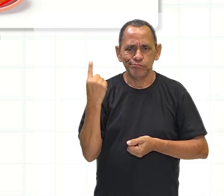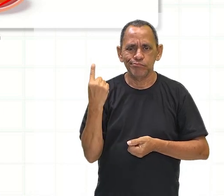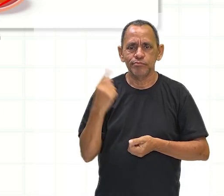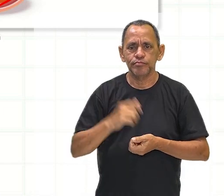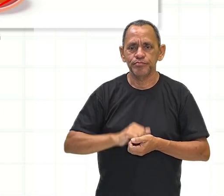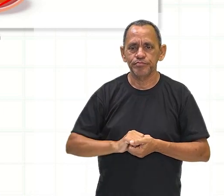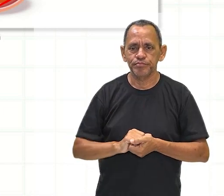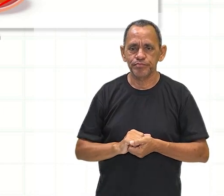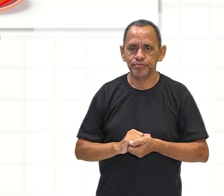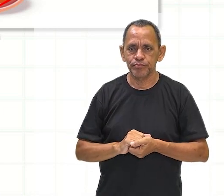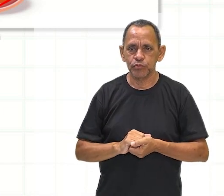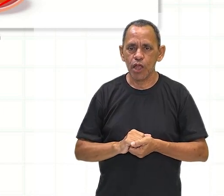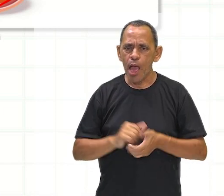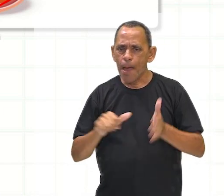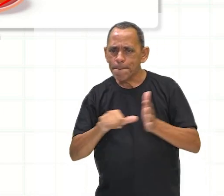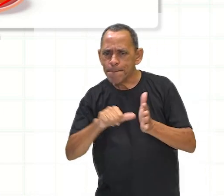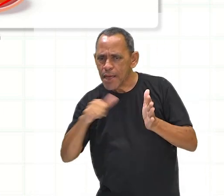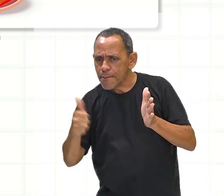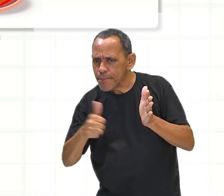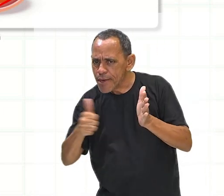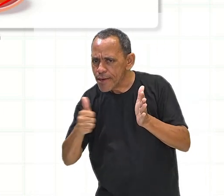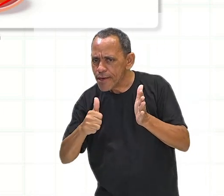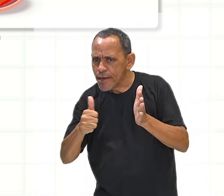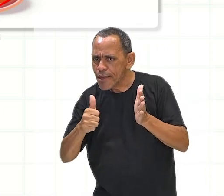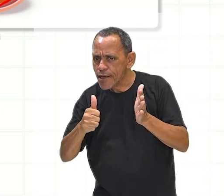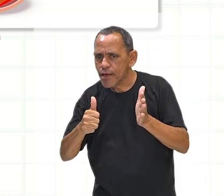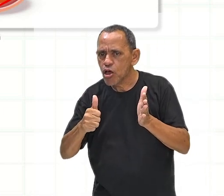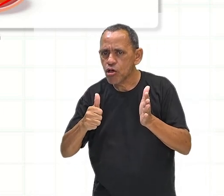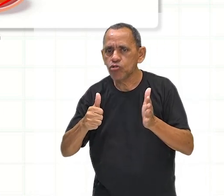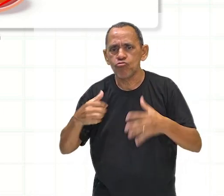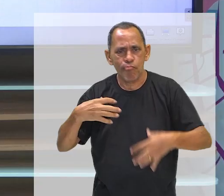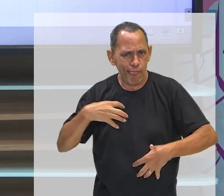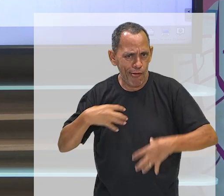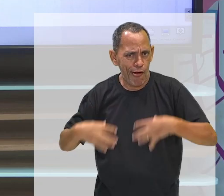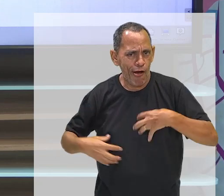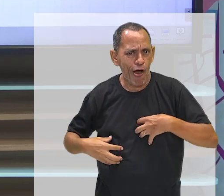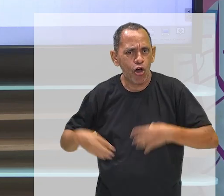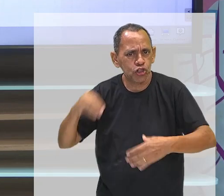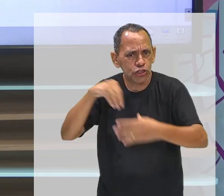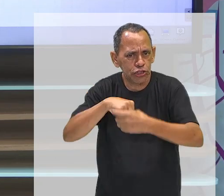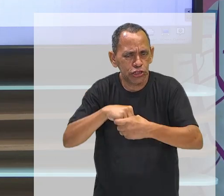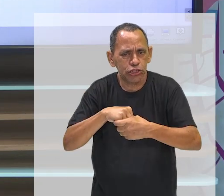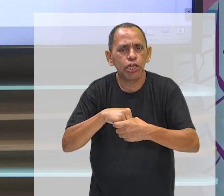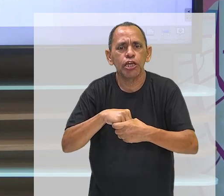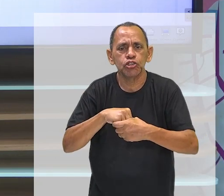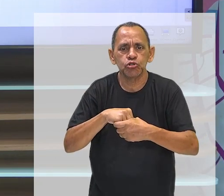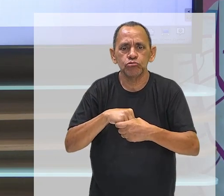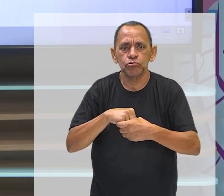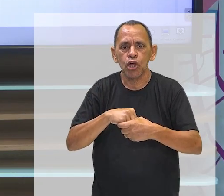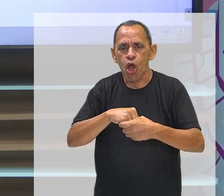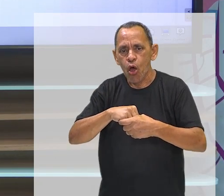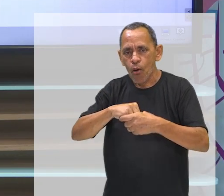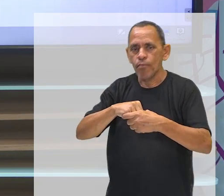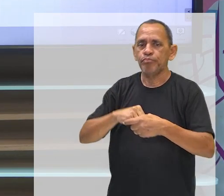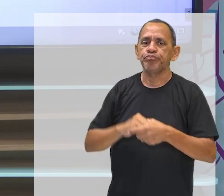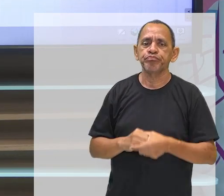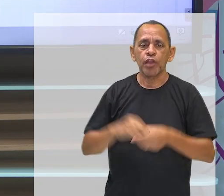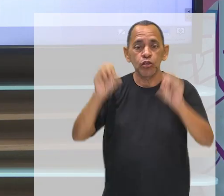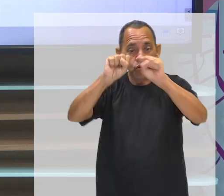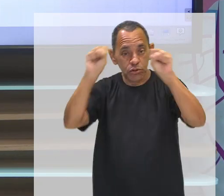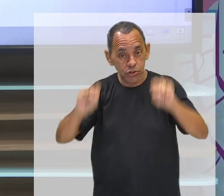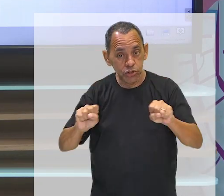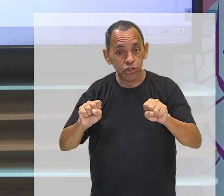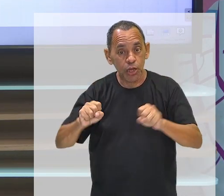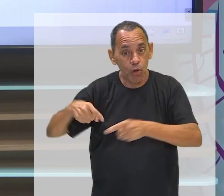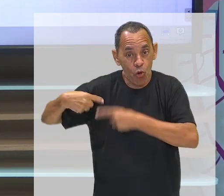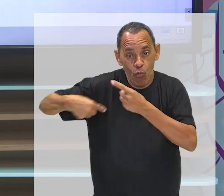aí esse primeiro órgão aí que compõe o sistema reprodutor masculino. Nós vimos aí os testículos, que